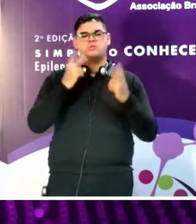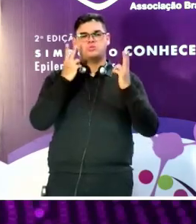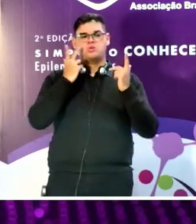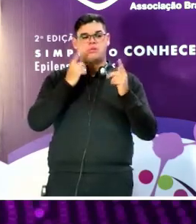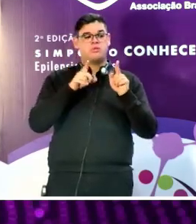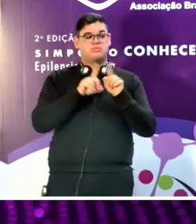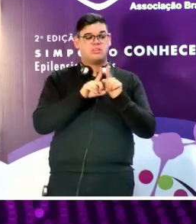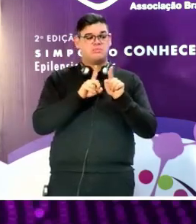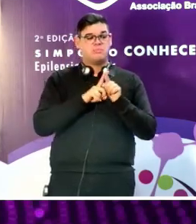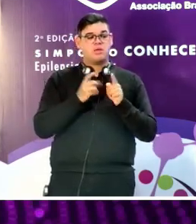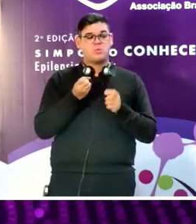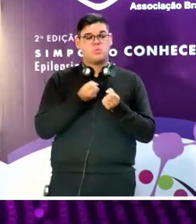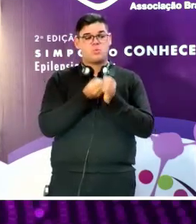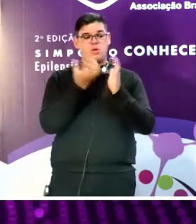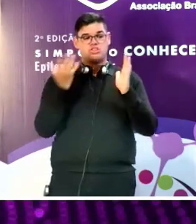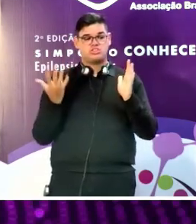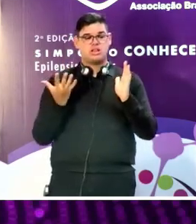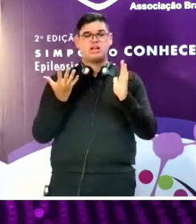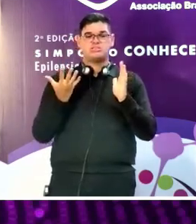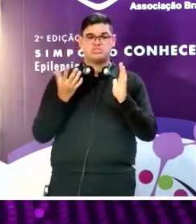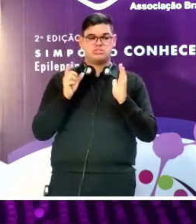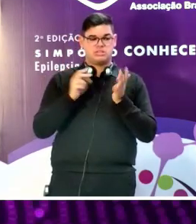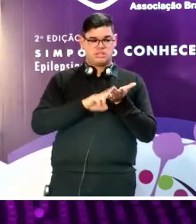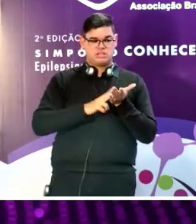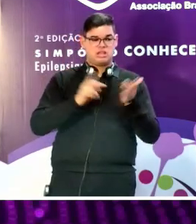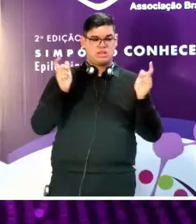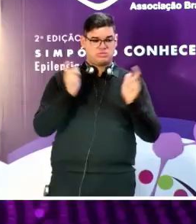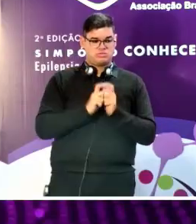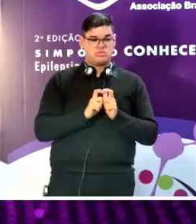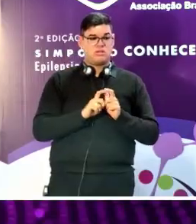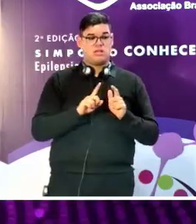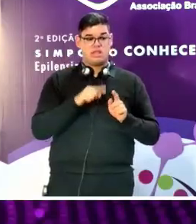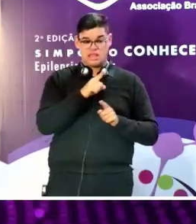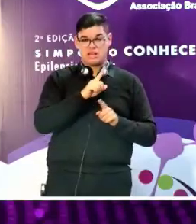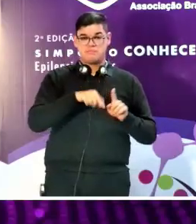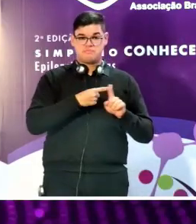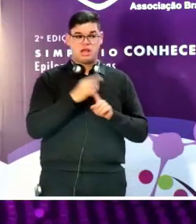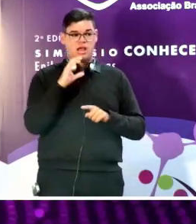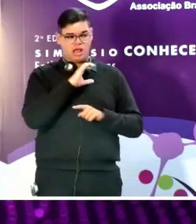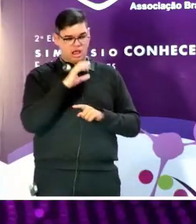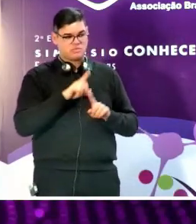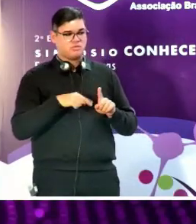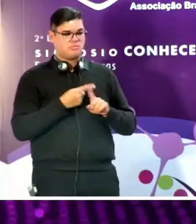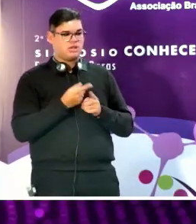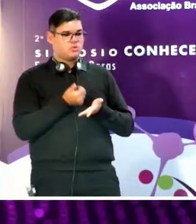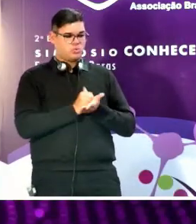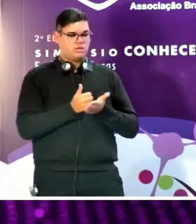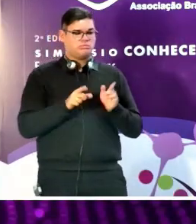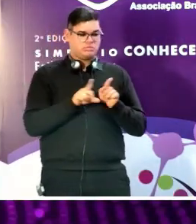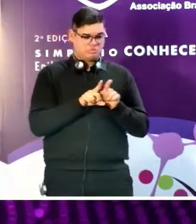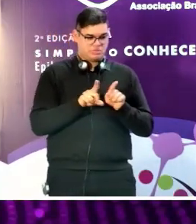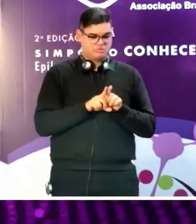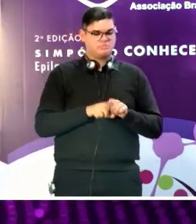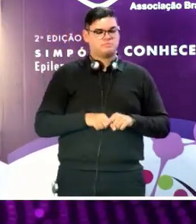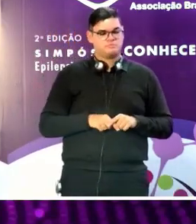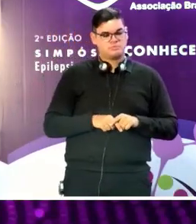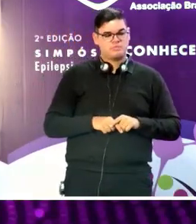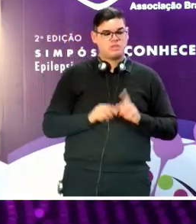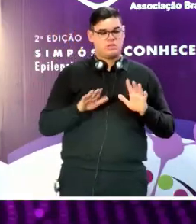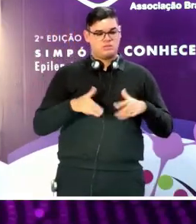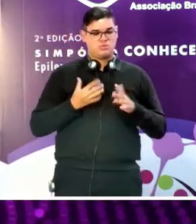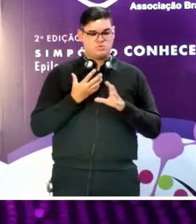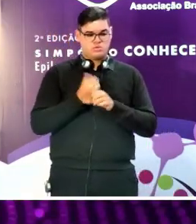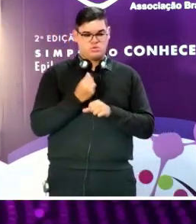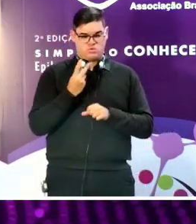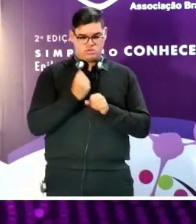reduziram. As convulsões ficaram mais rápidas e controláveis. Durante esses 2 anos